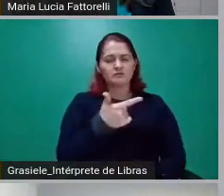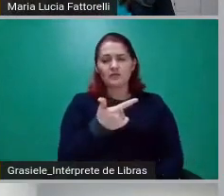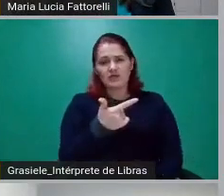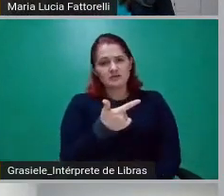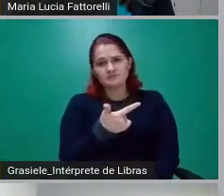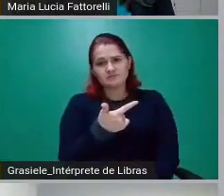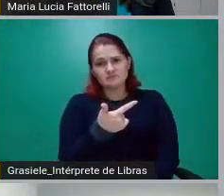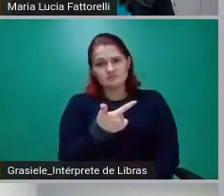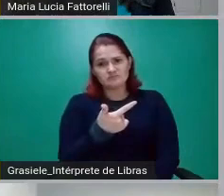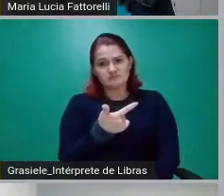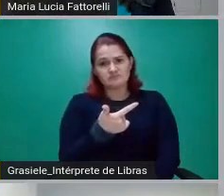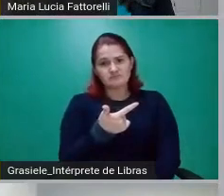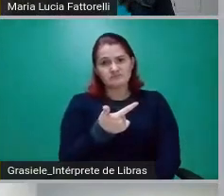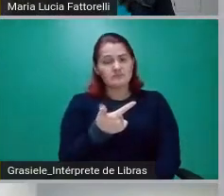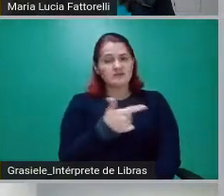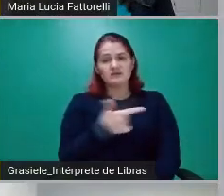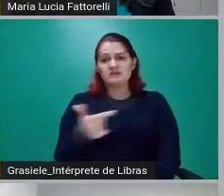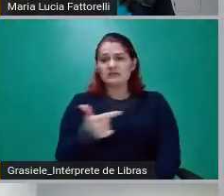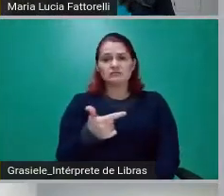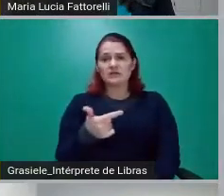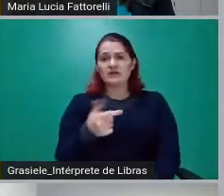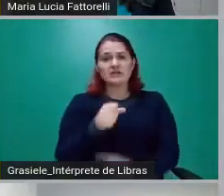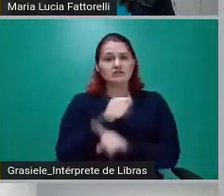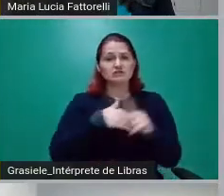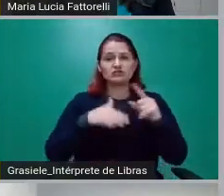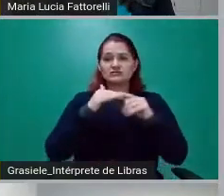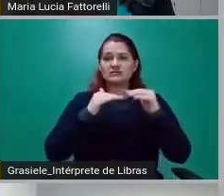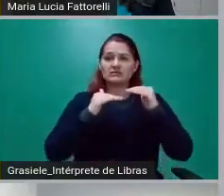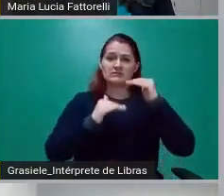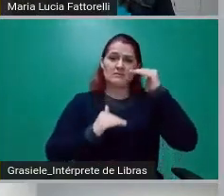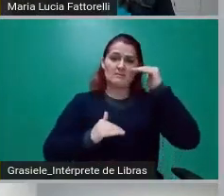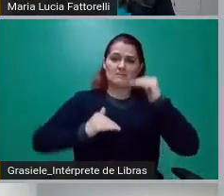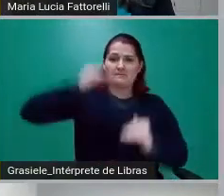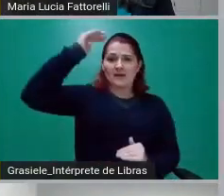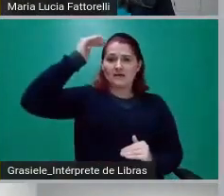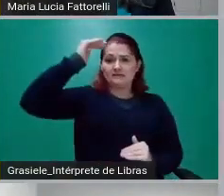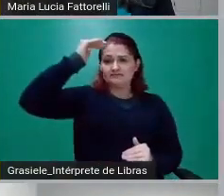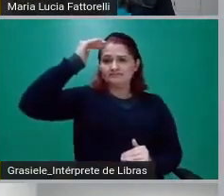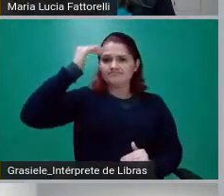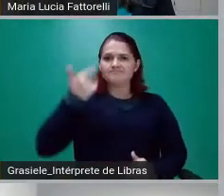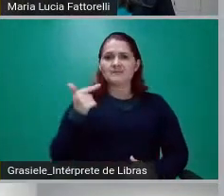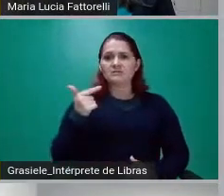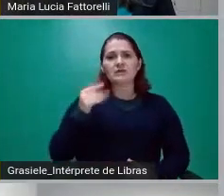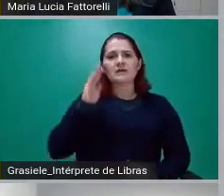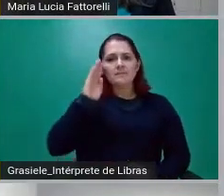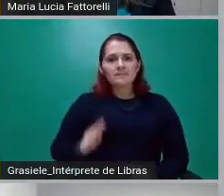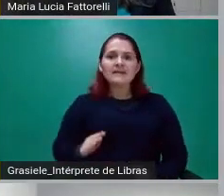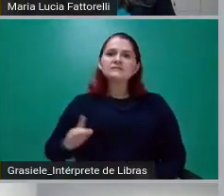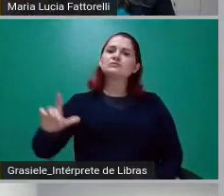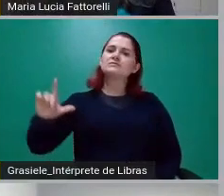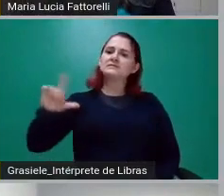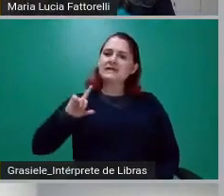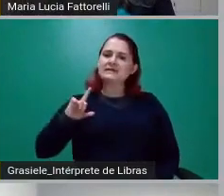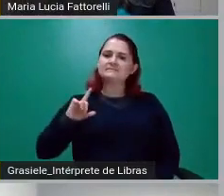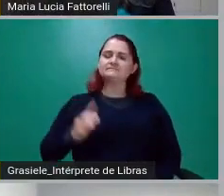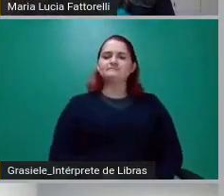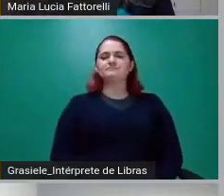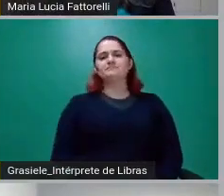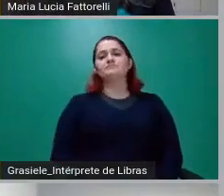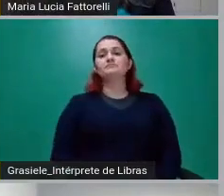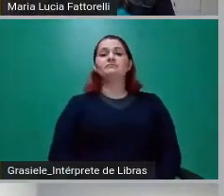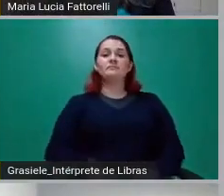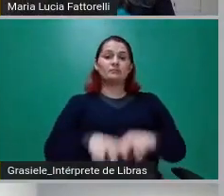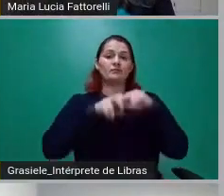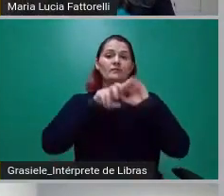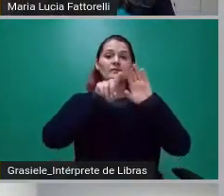e o fosso social que nós experimentamos aqui. O endividamento, nesta